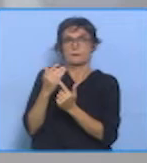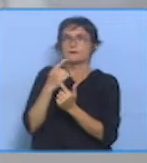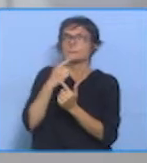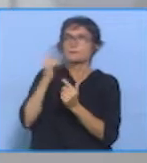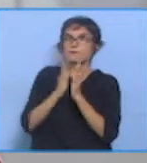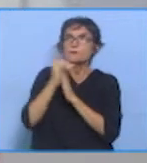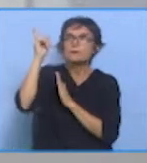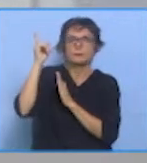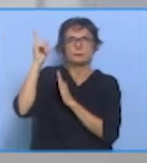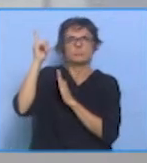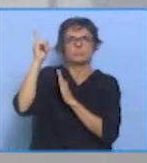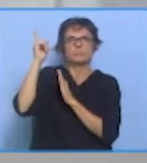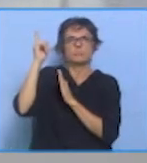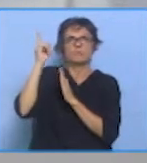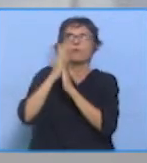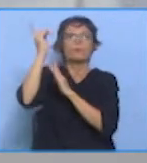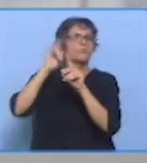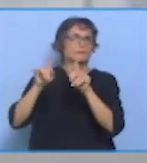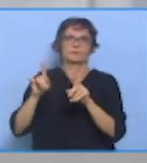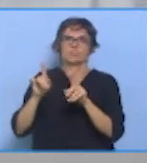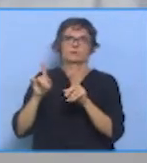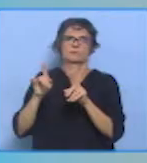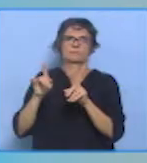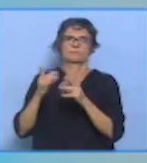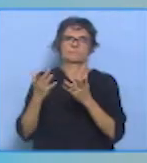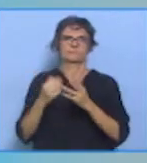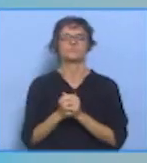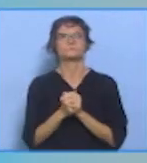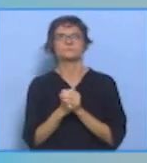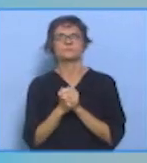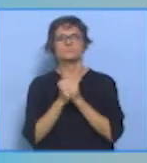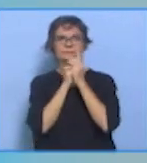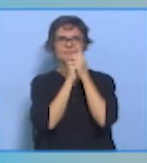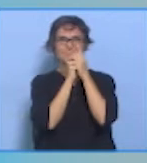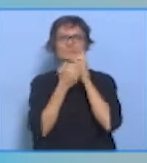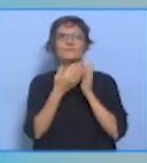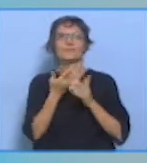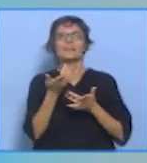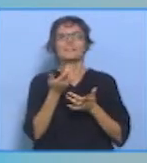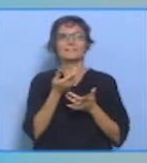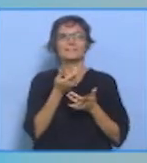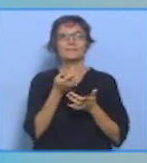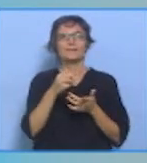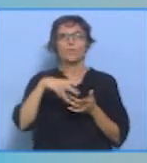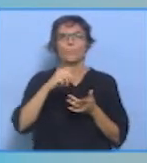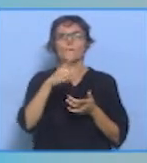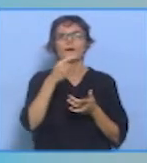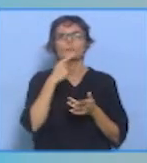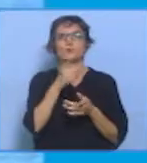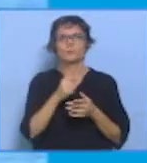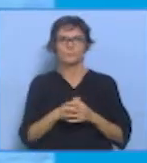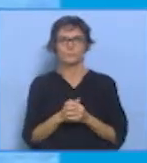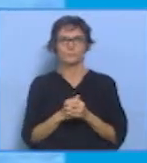Deus de Jesus é um Deus diferente, não é? Marco, seu comentário a este texto. É muito daquilo que disse já o meu professor,